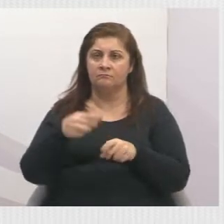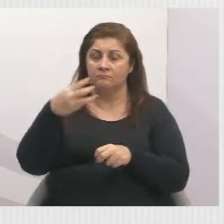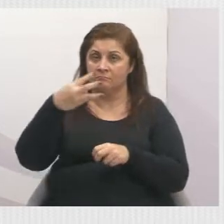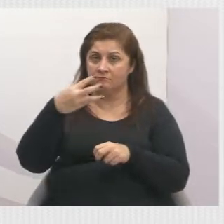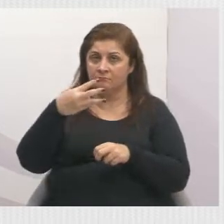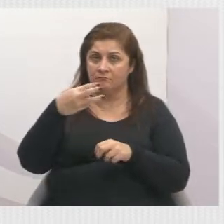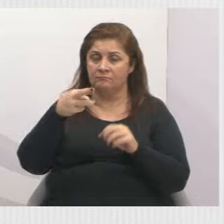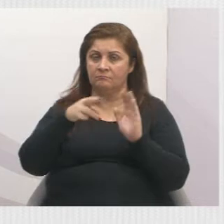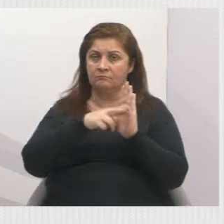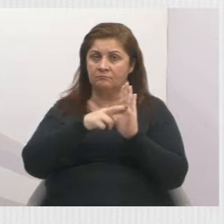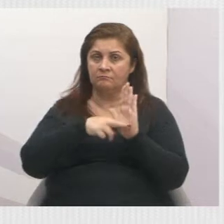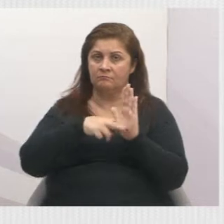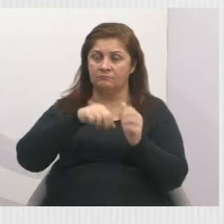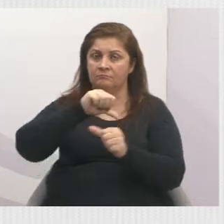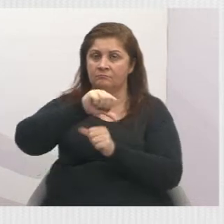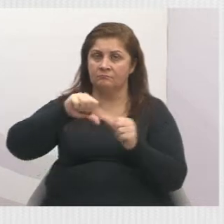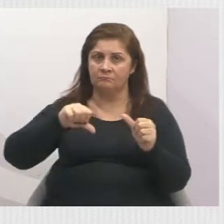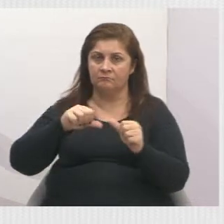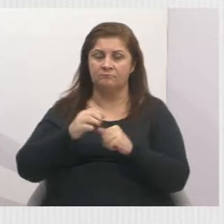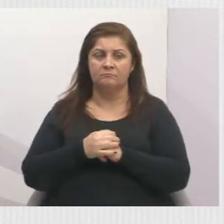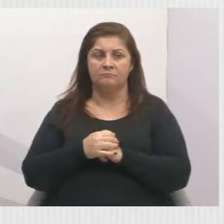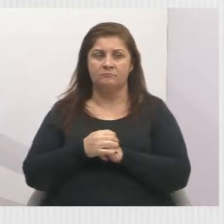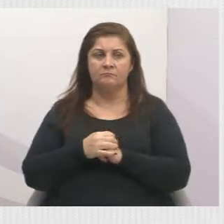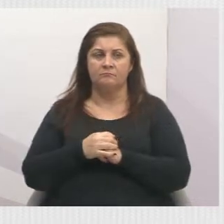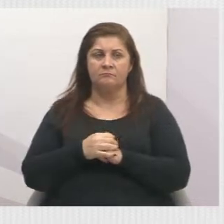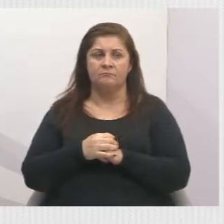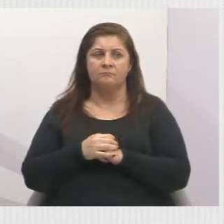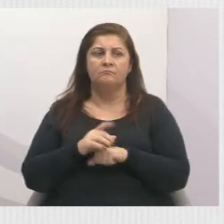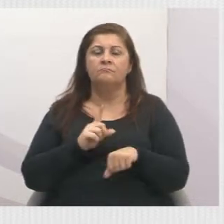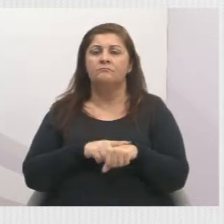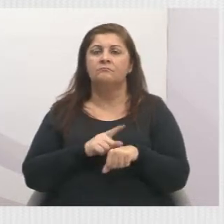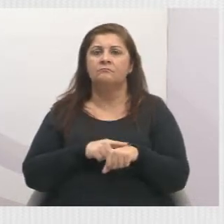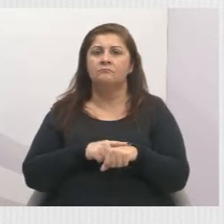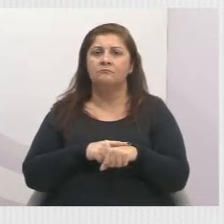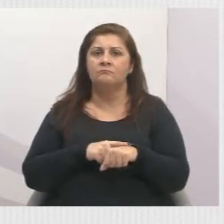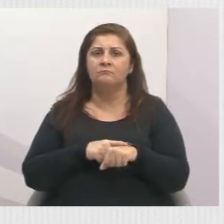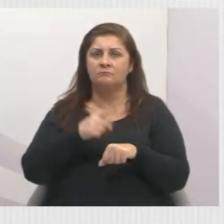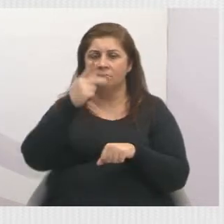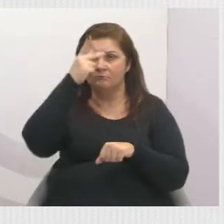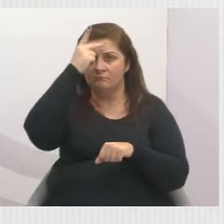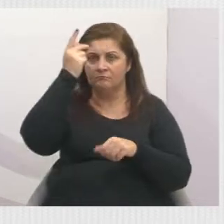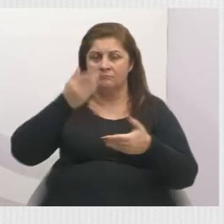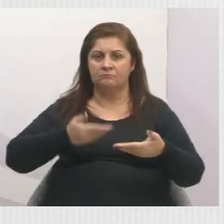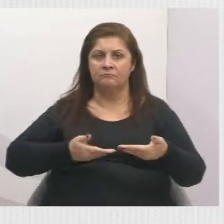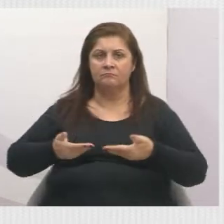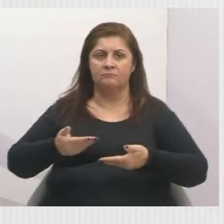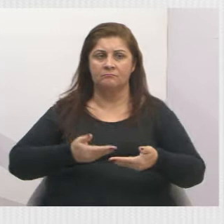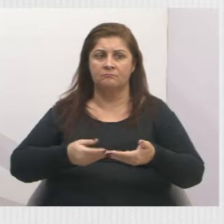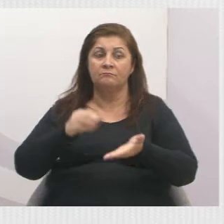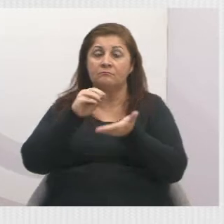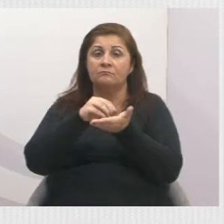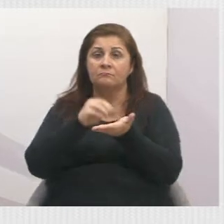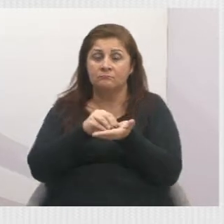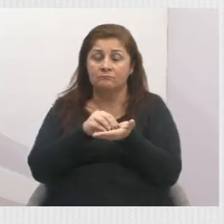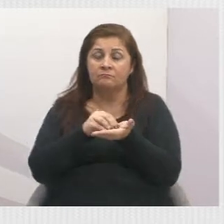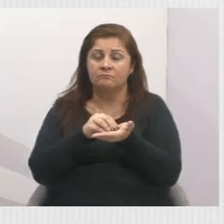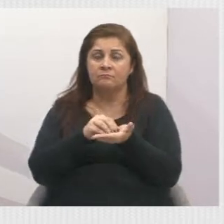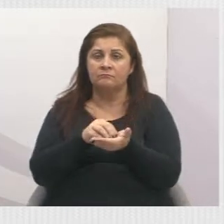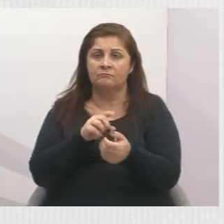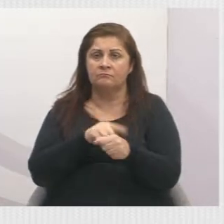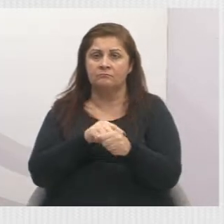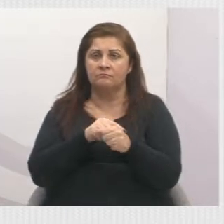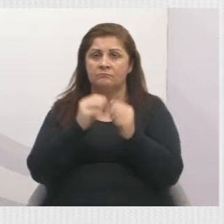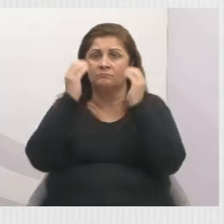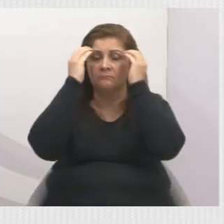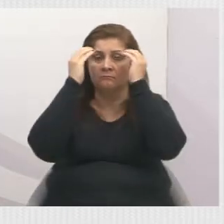de transição, que é o pedágio, quanto tempo o servidor que não preenche, que falta algum tempo para preencher os